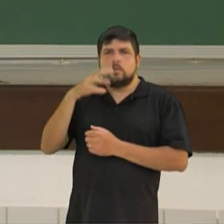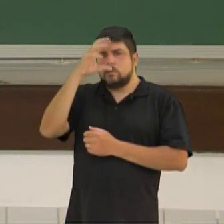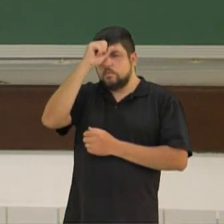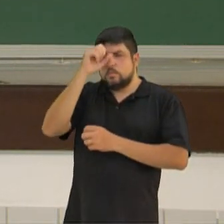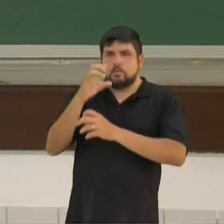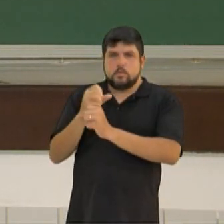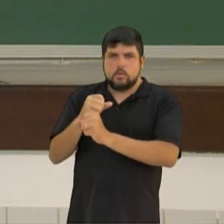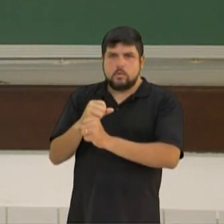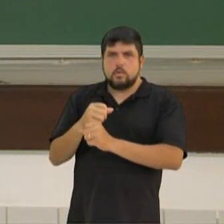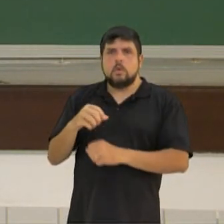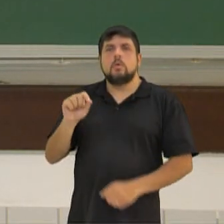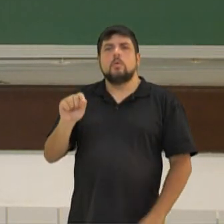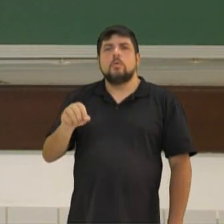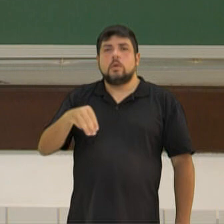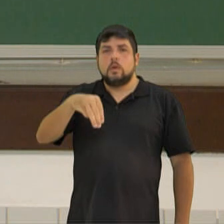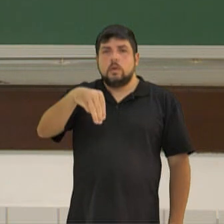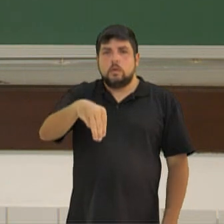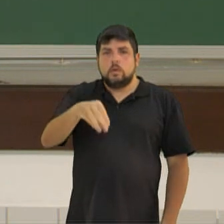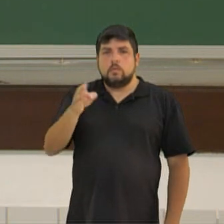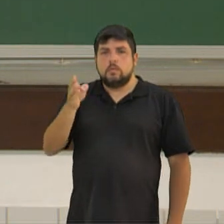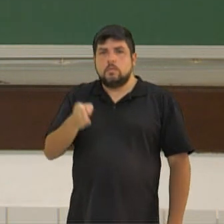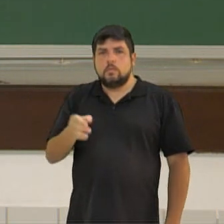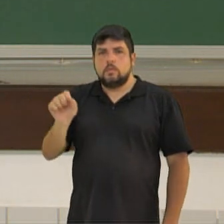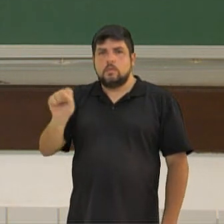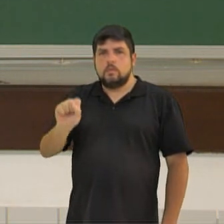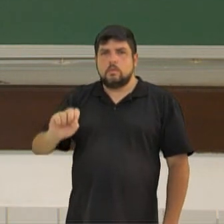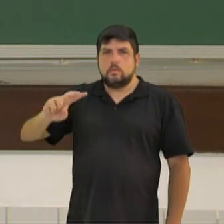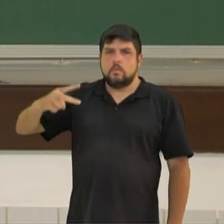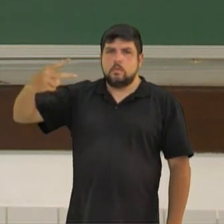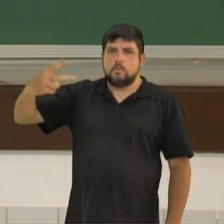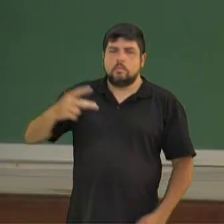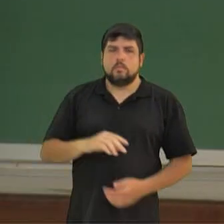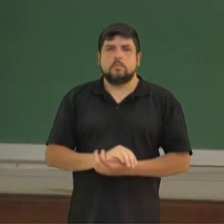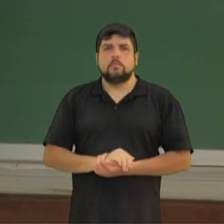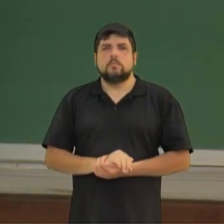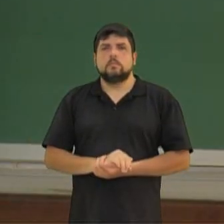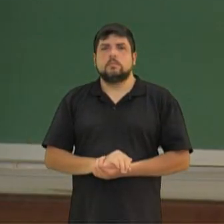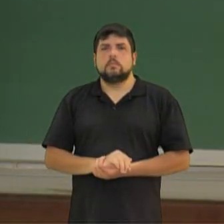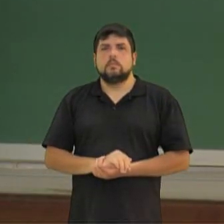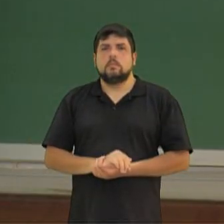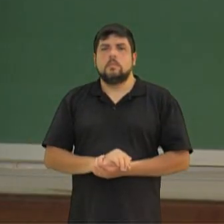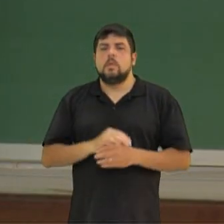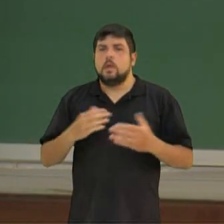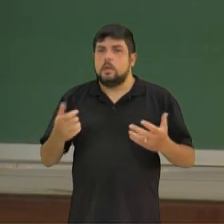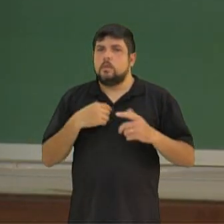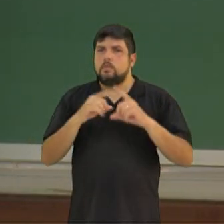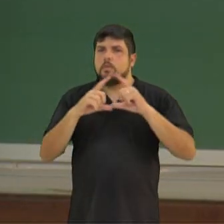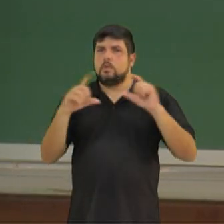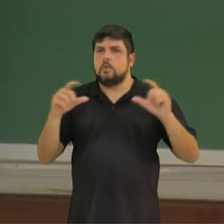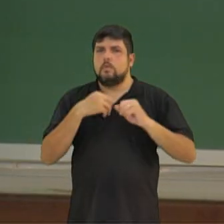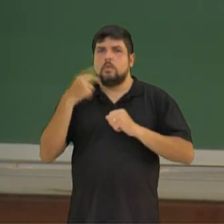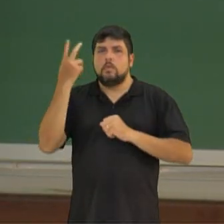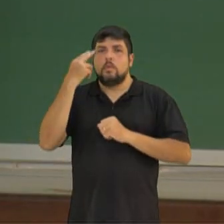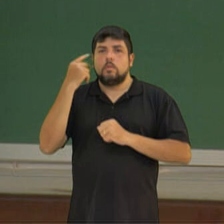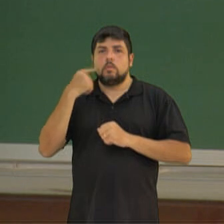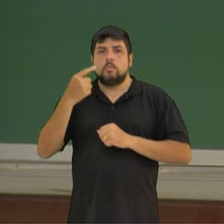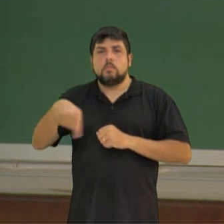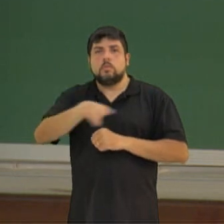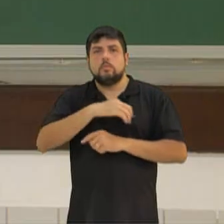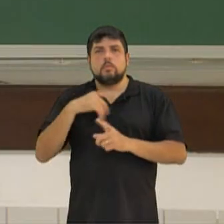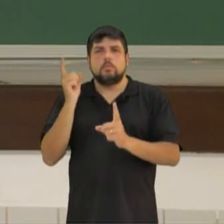aceleração, né? Que é metros por segundo ao quadrado, tá? Então, essa fórmula é bem comum que você encontra